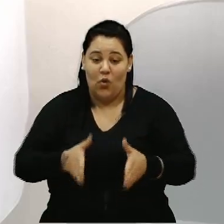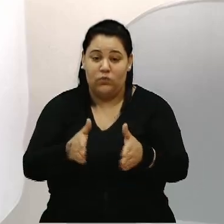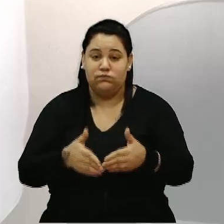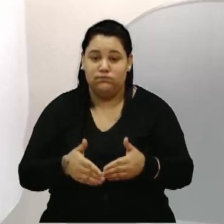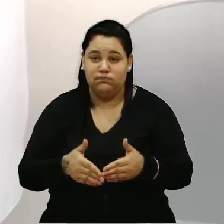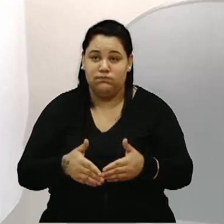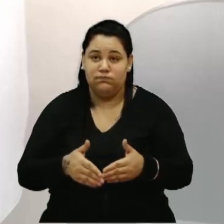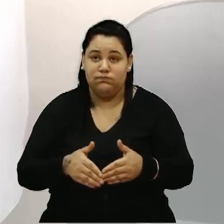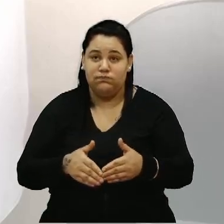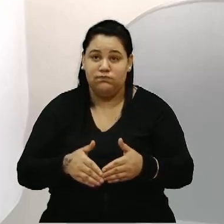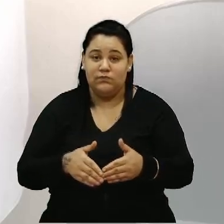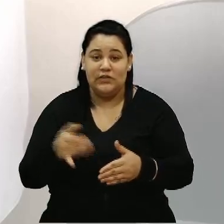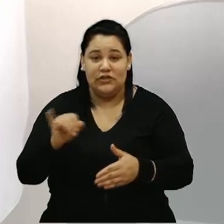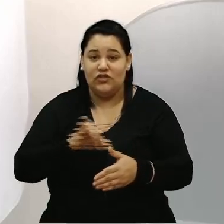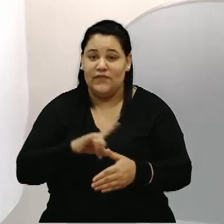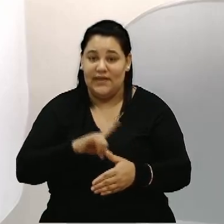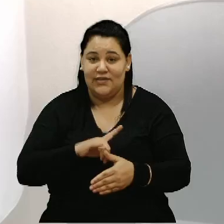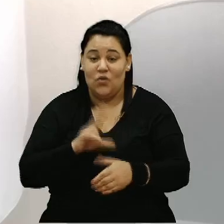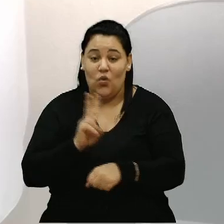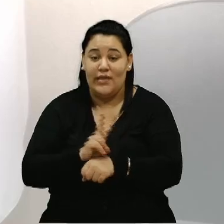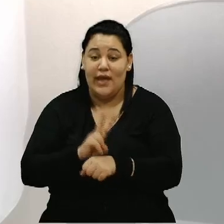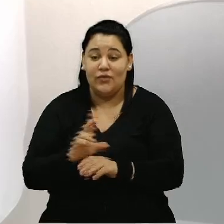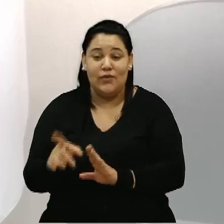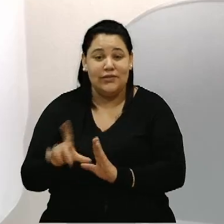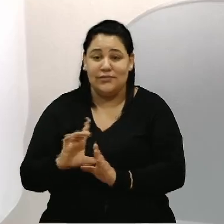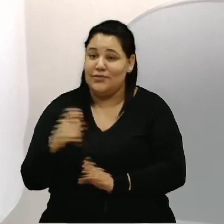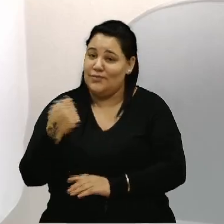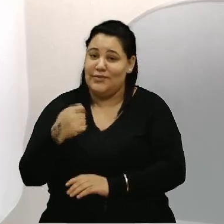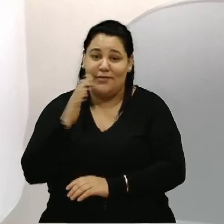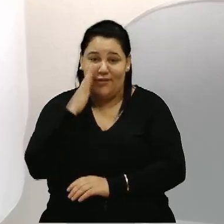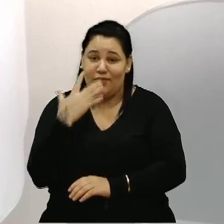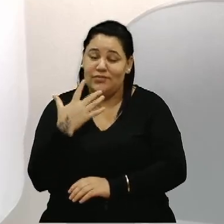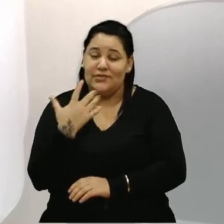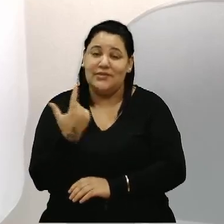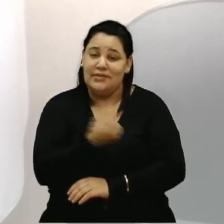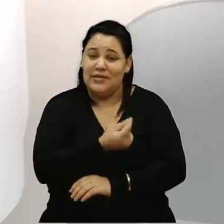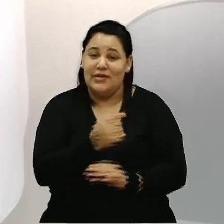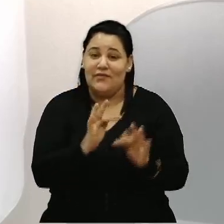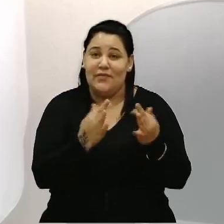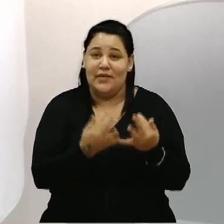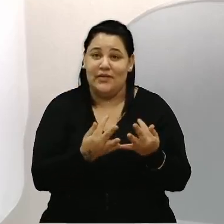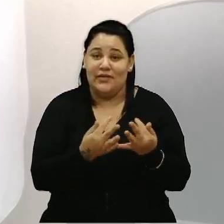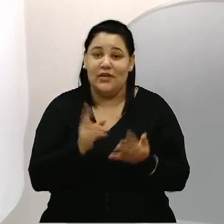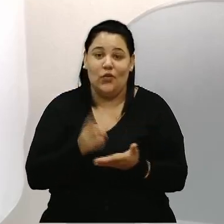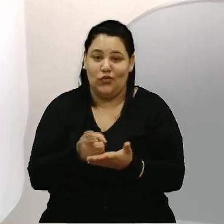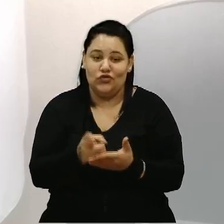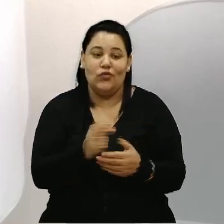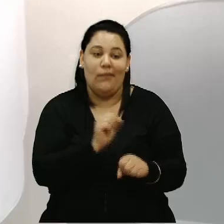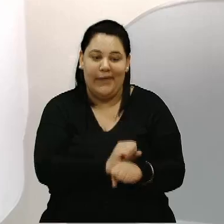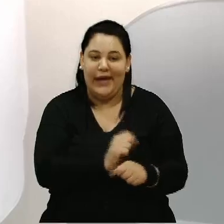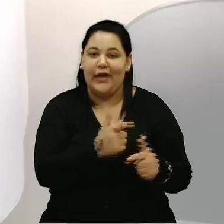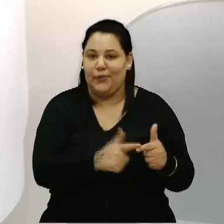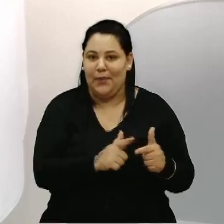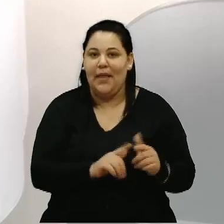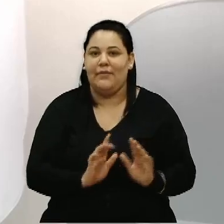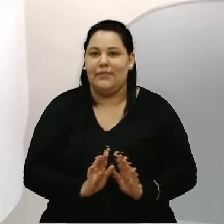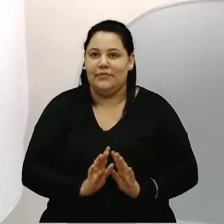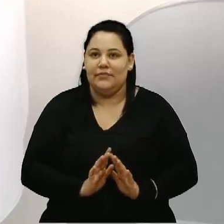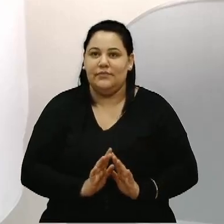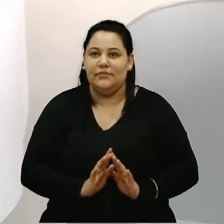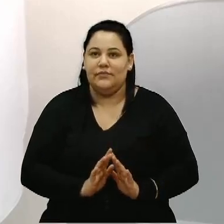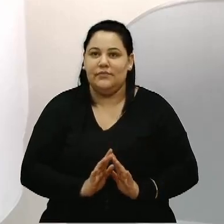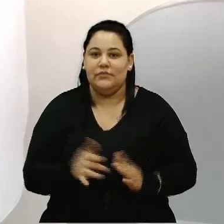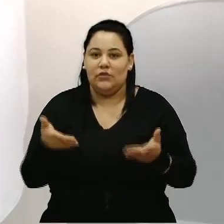feito o preventivo antes, não tinha acontecido o que aconteceu e segue lá o problema, né? Recebi hoje pela